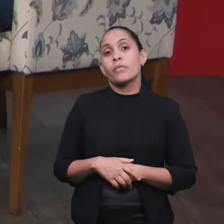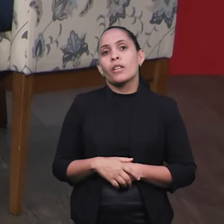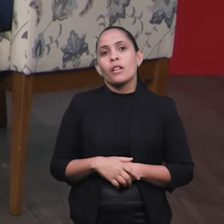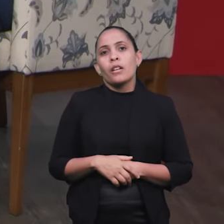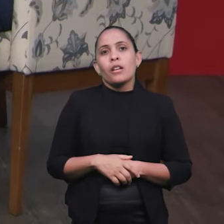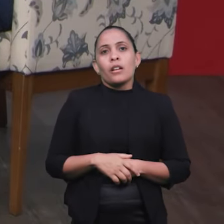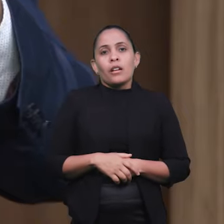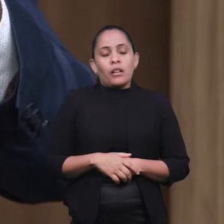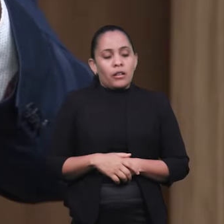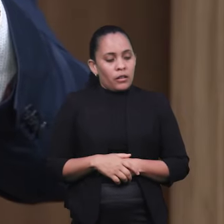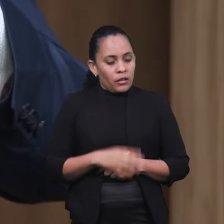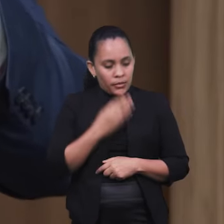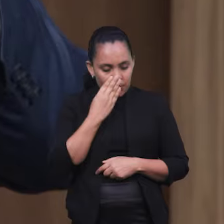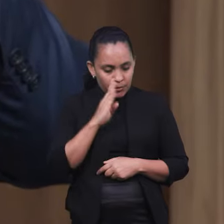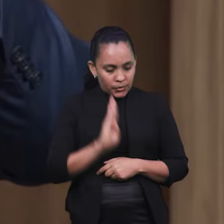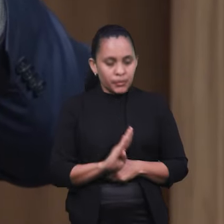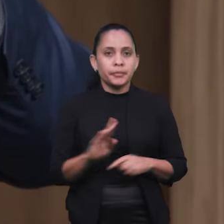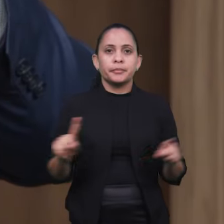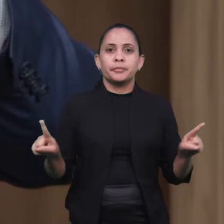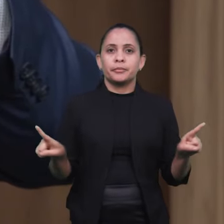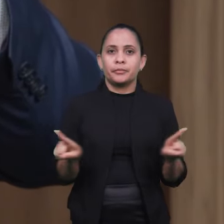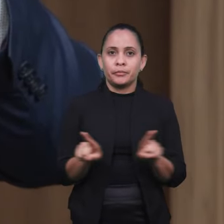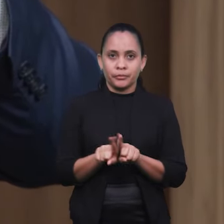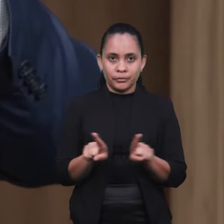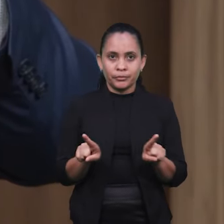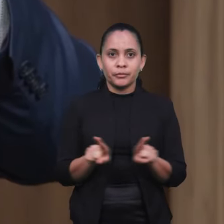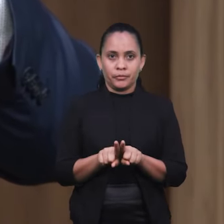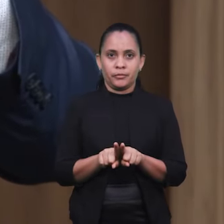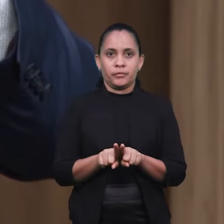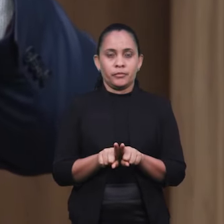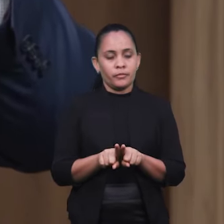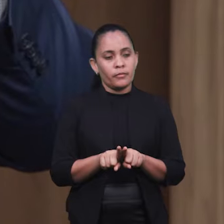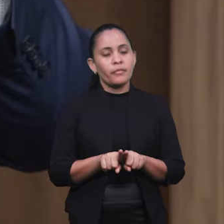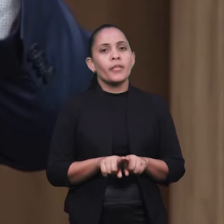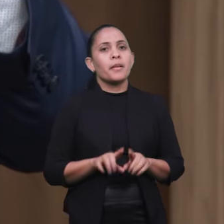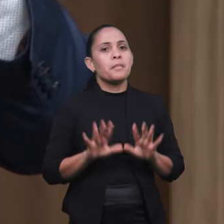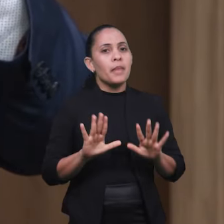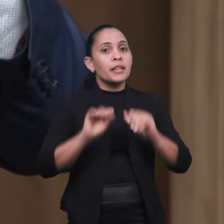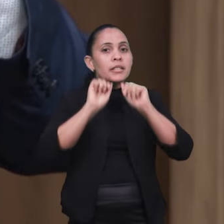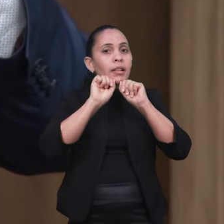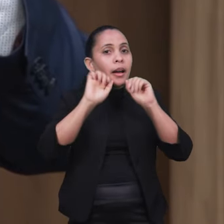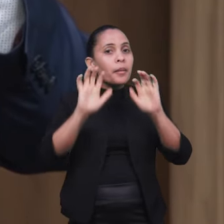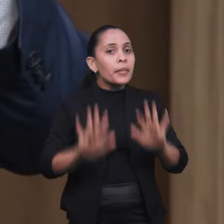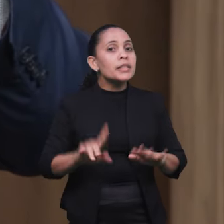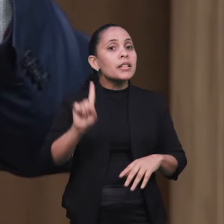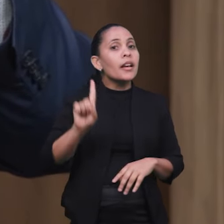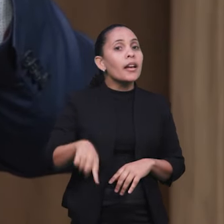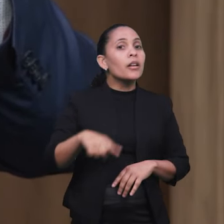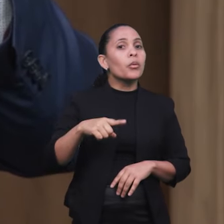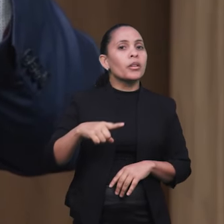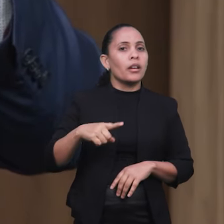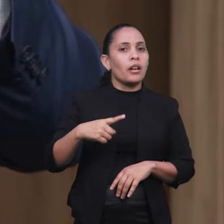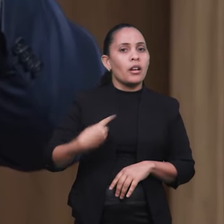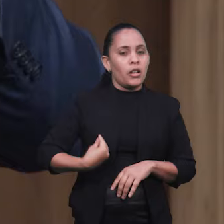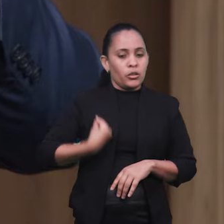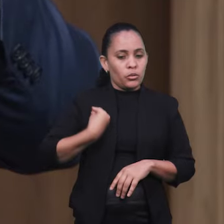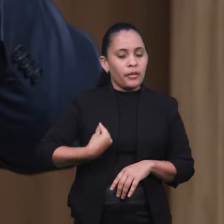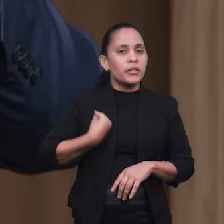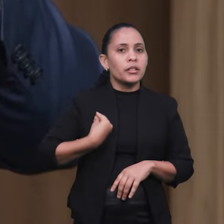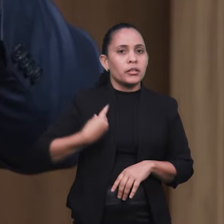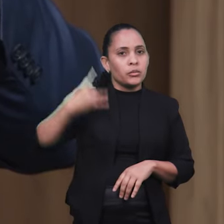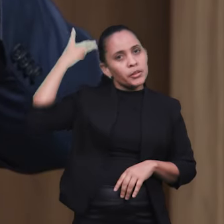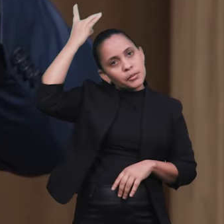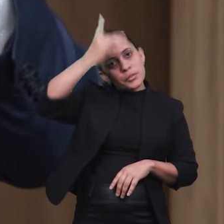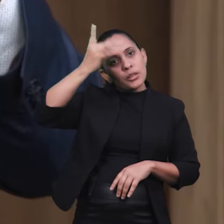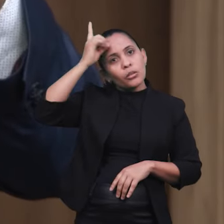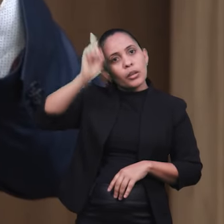material, o visível, o passageiro, mas a recompensa era o espiritual, o